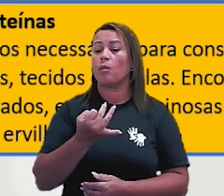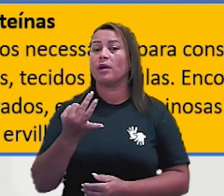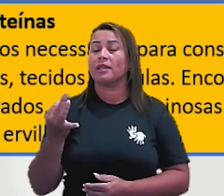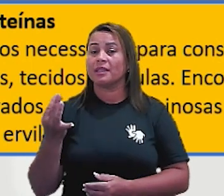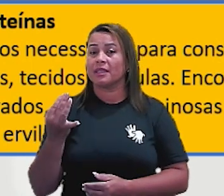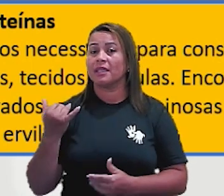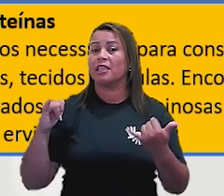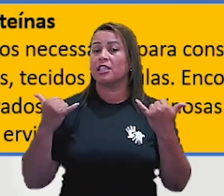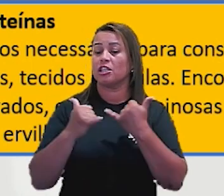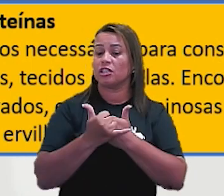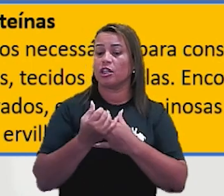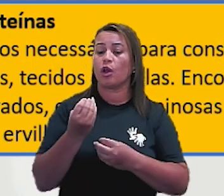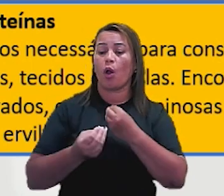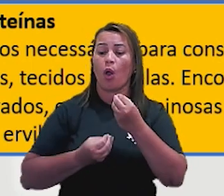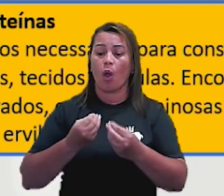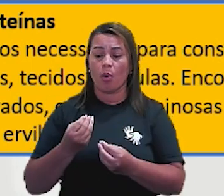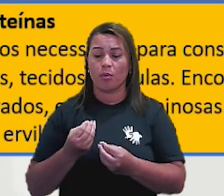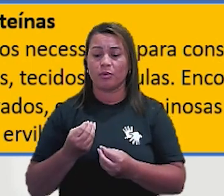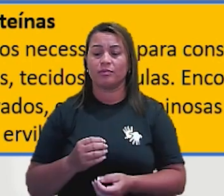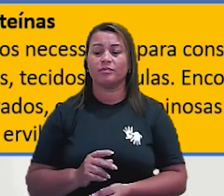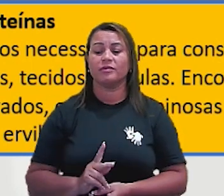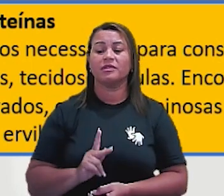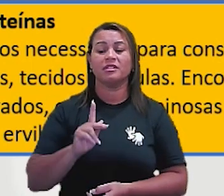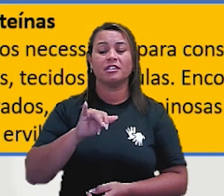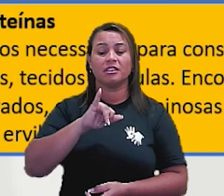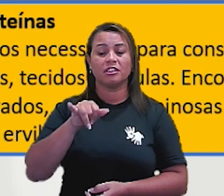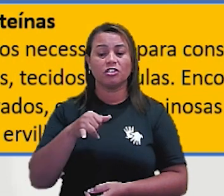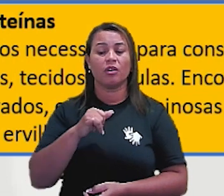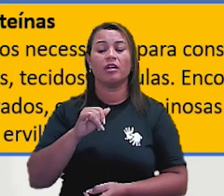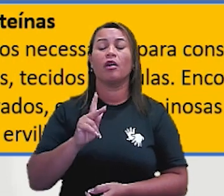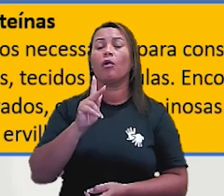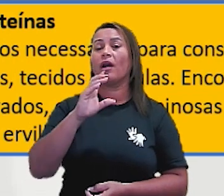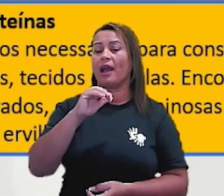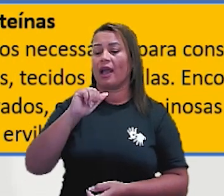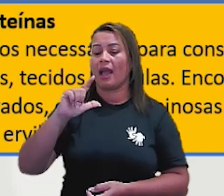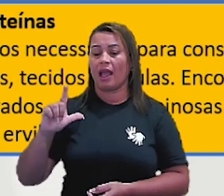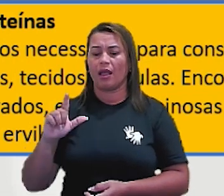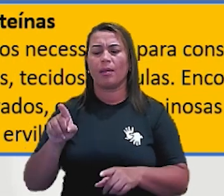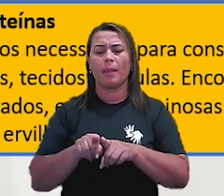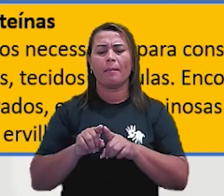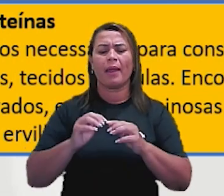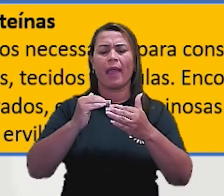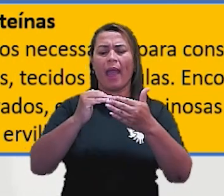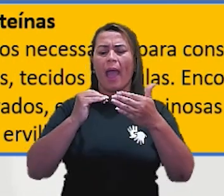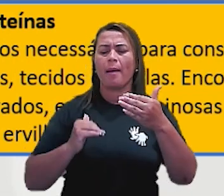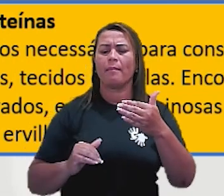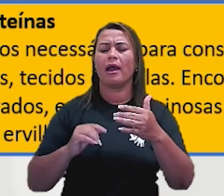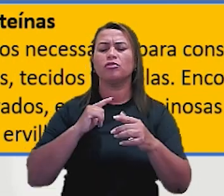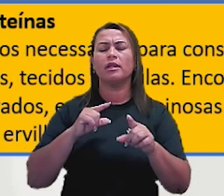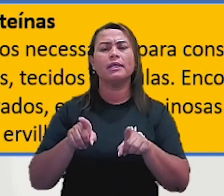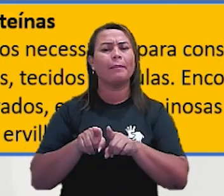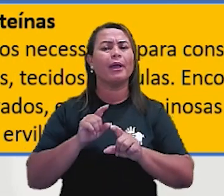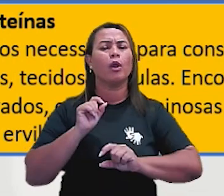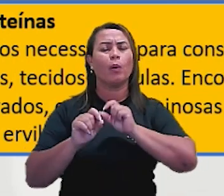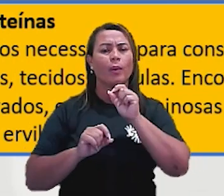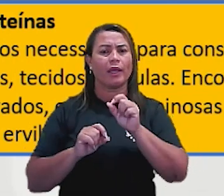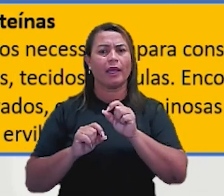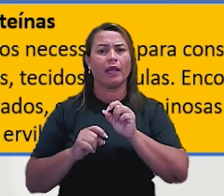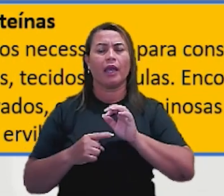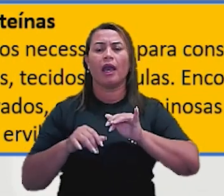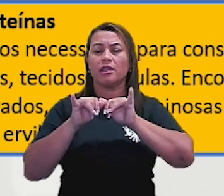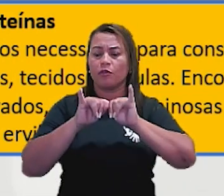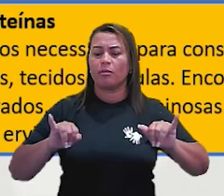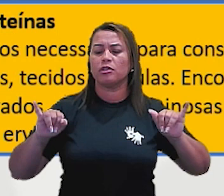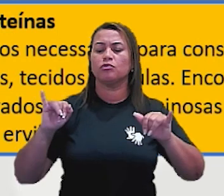expresso em quilocalorias ou quilojoules. Abaixo do valor energético, né, a gente pode, né, obter aí a informação